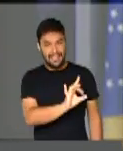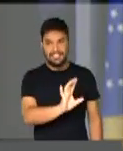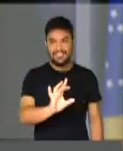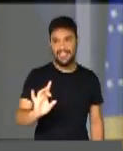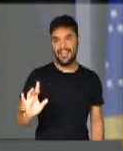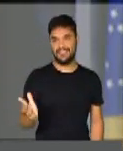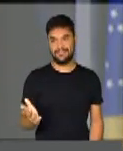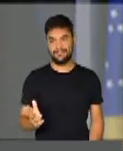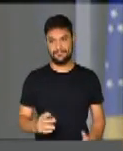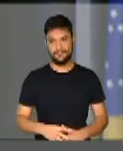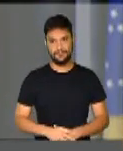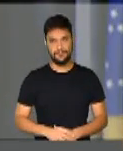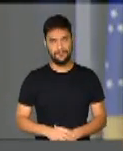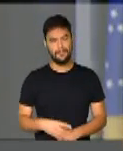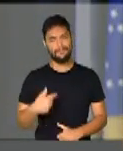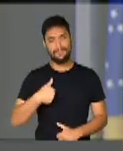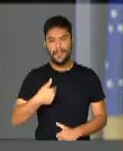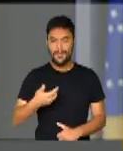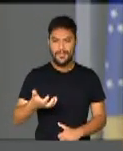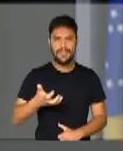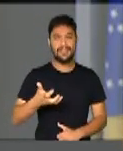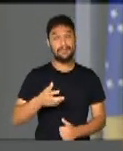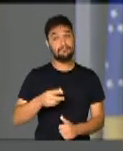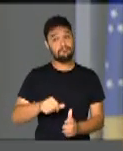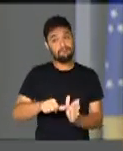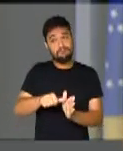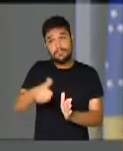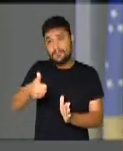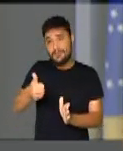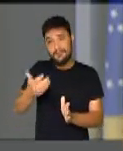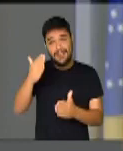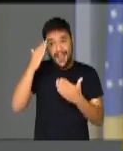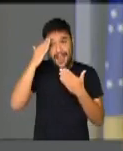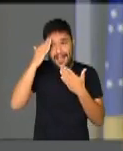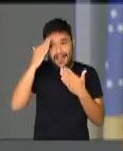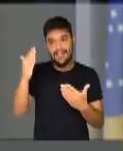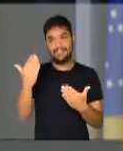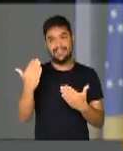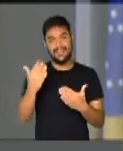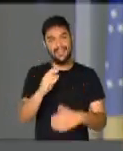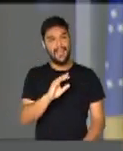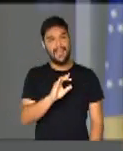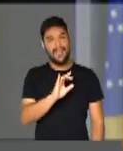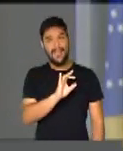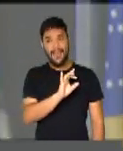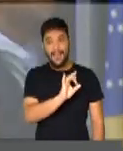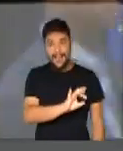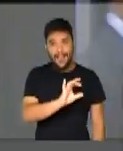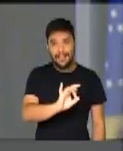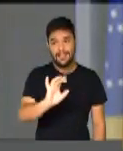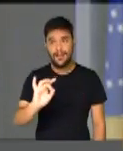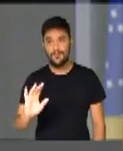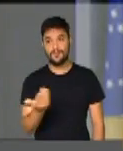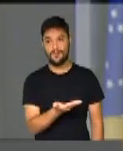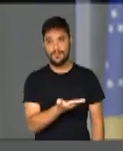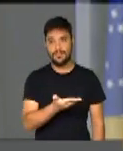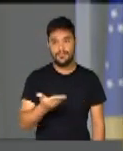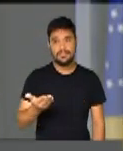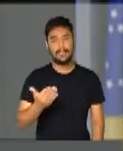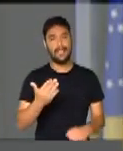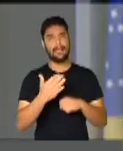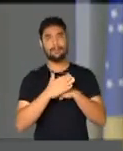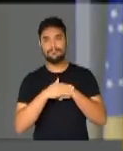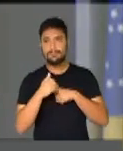E eu gostaria de agradecer a forma gentil e fraterna